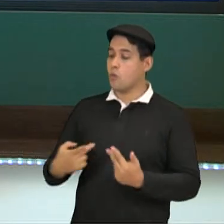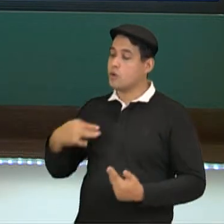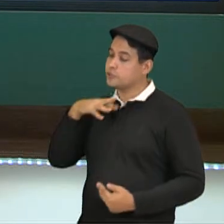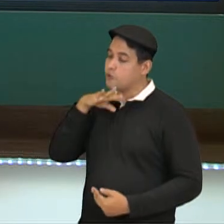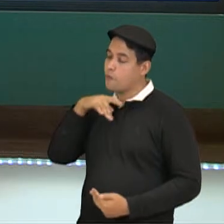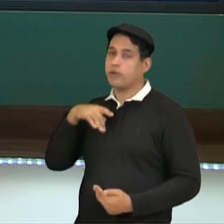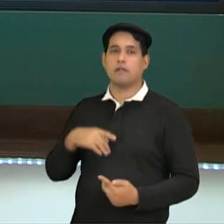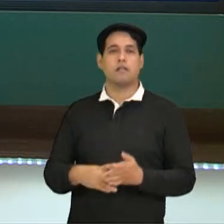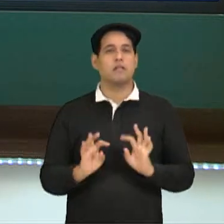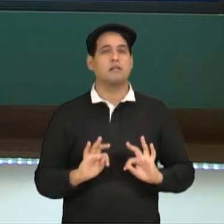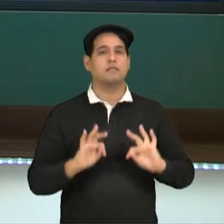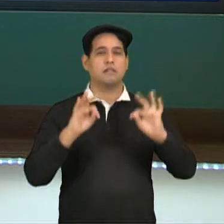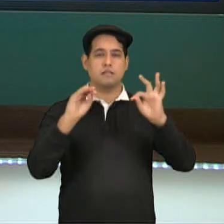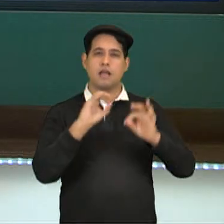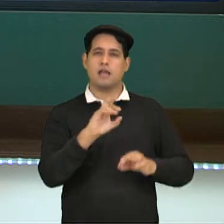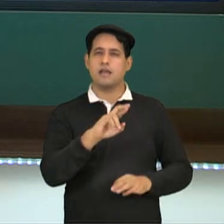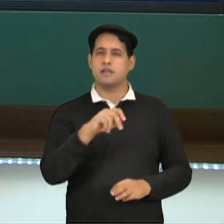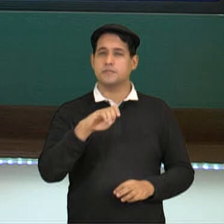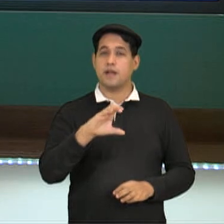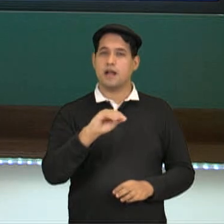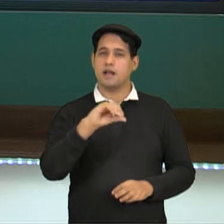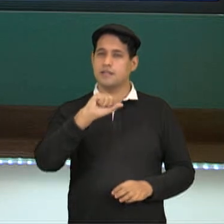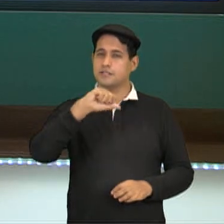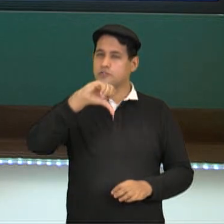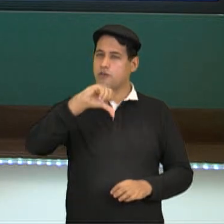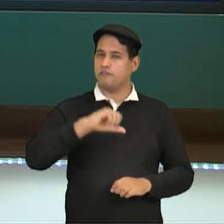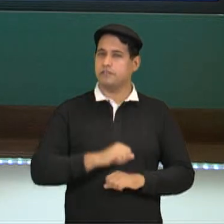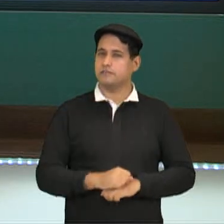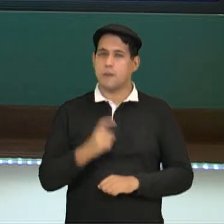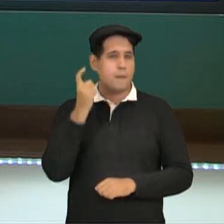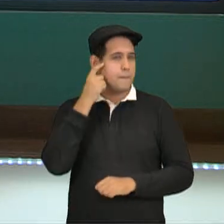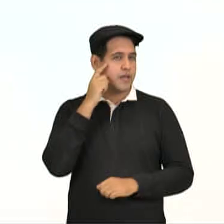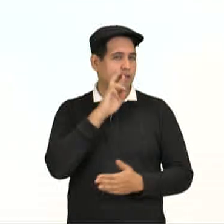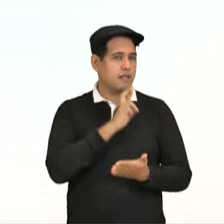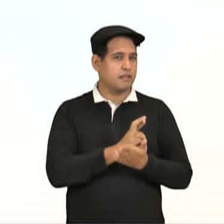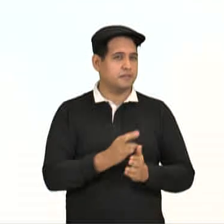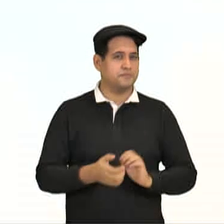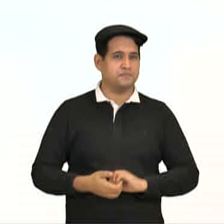negativo da técnica do CRISPR-Cas9 para a nossa espécie. Pensa aí.